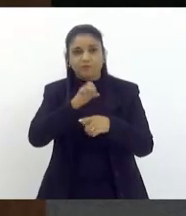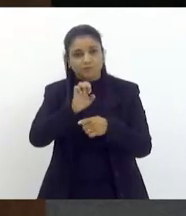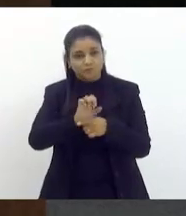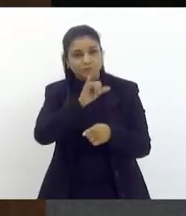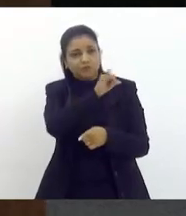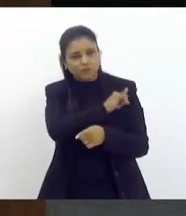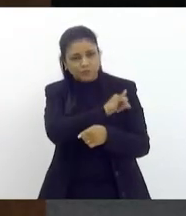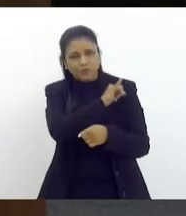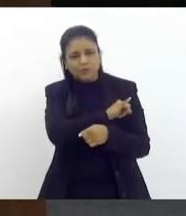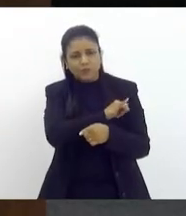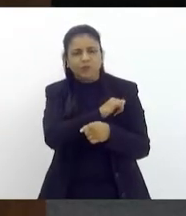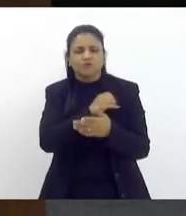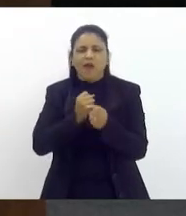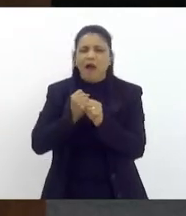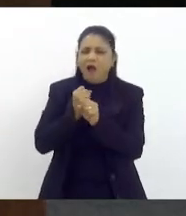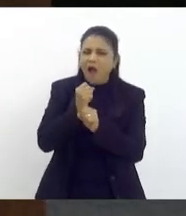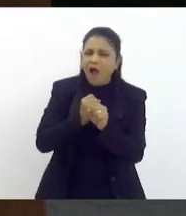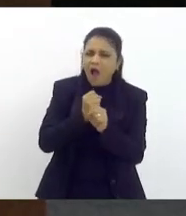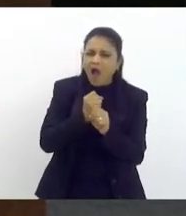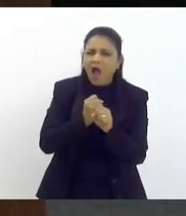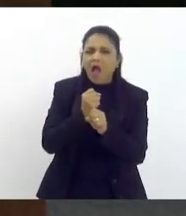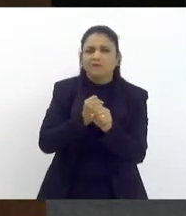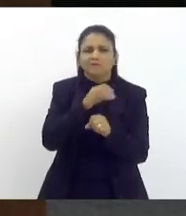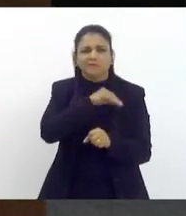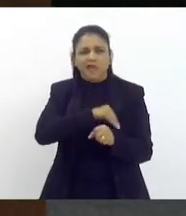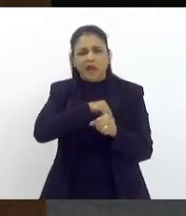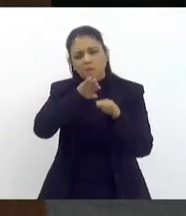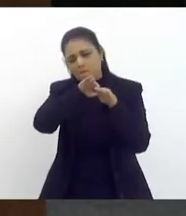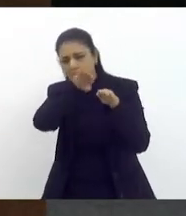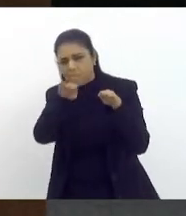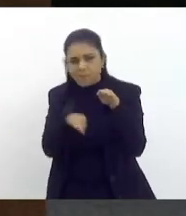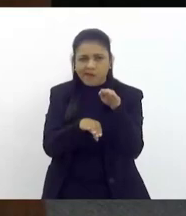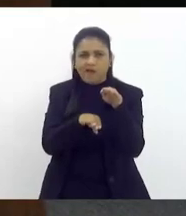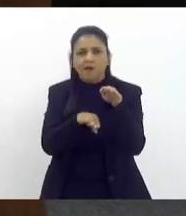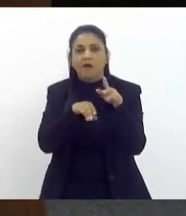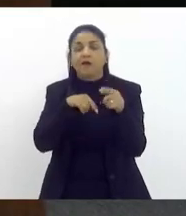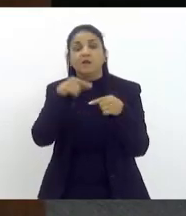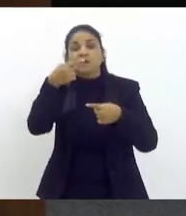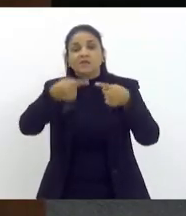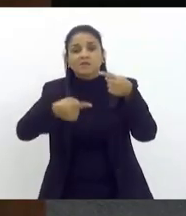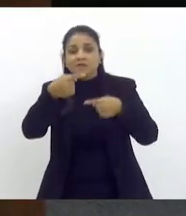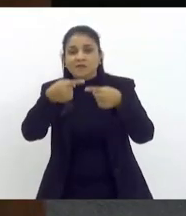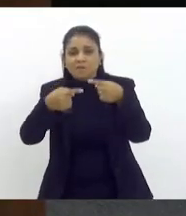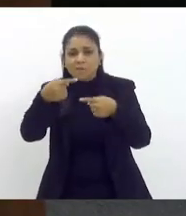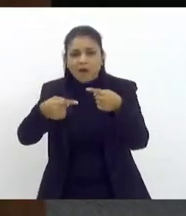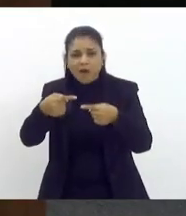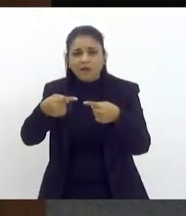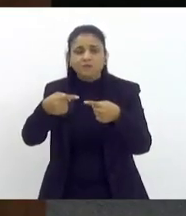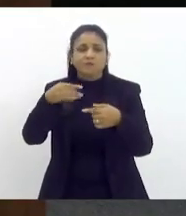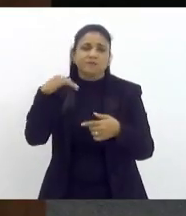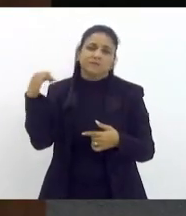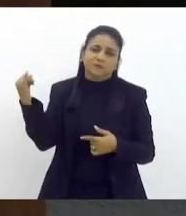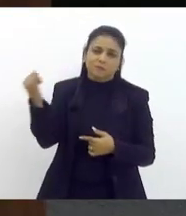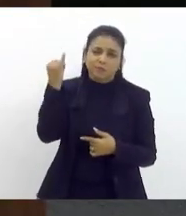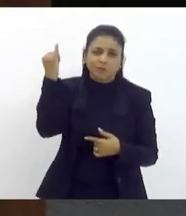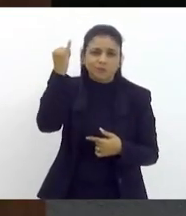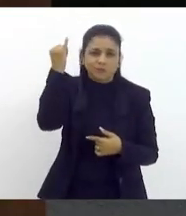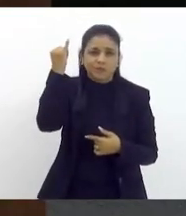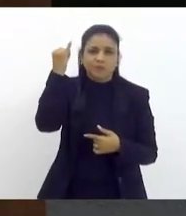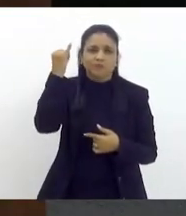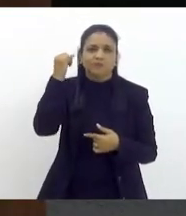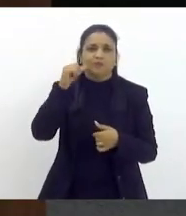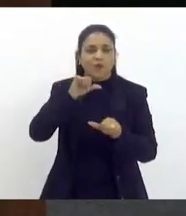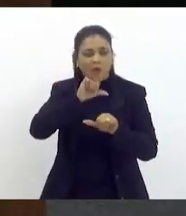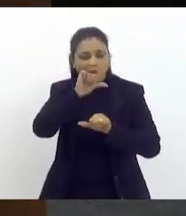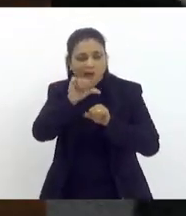alguns longos anos é fazer também com que um debate tão central importante que foi a reforma do